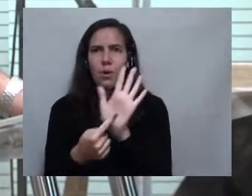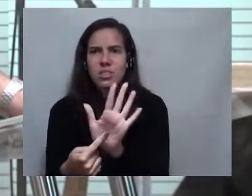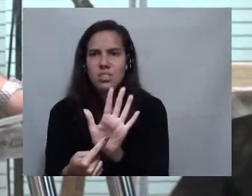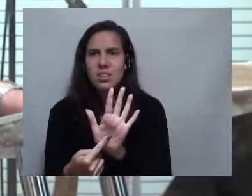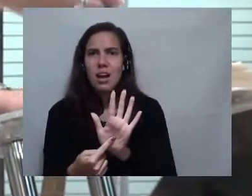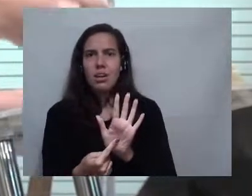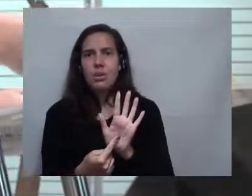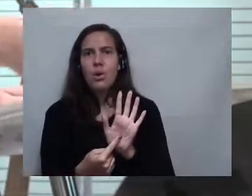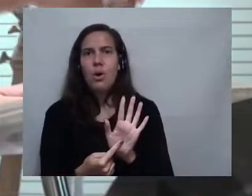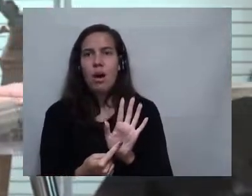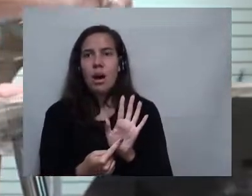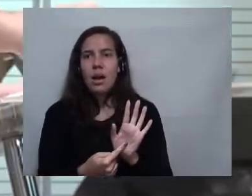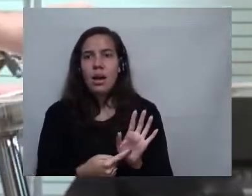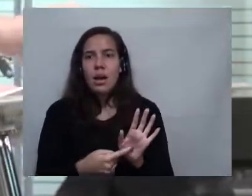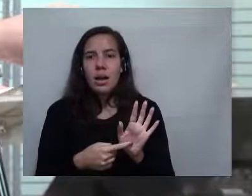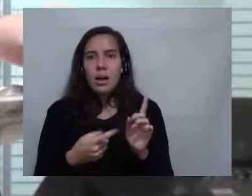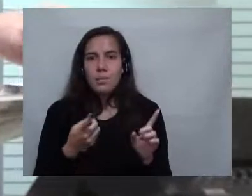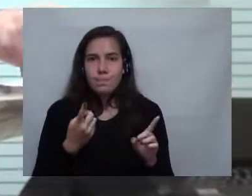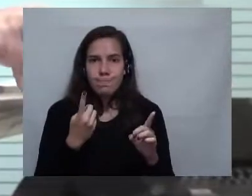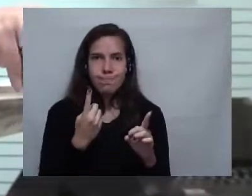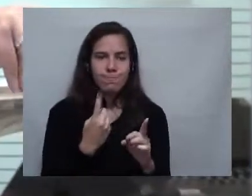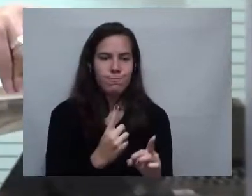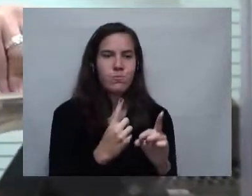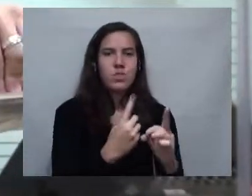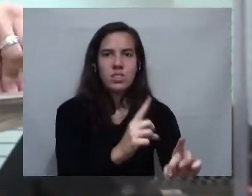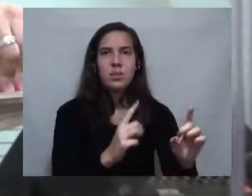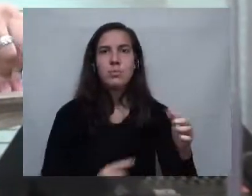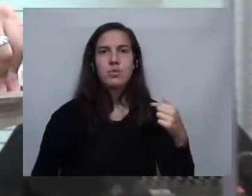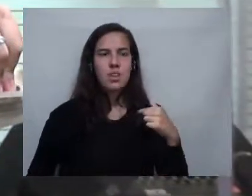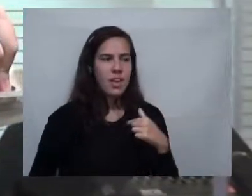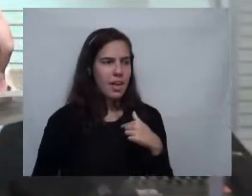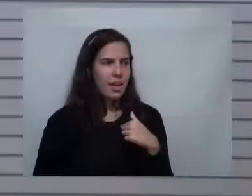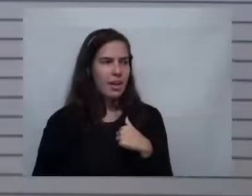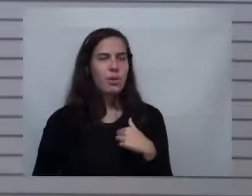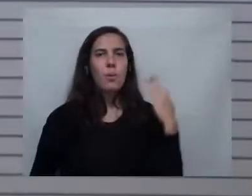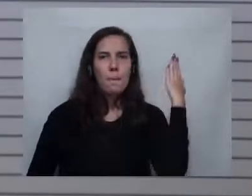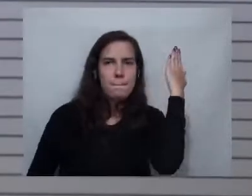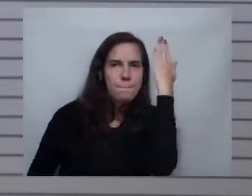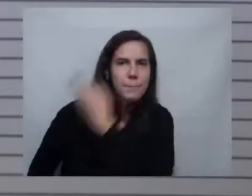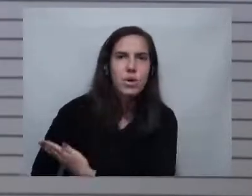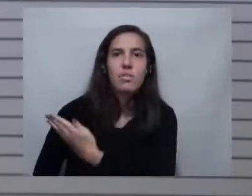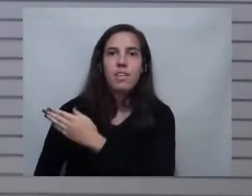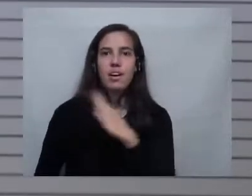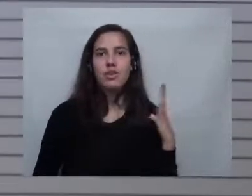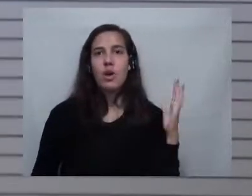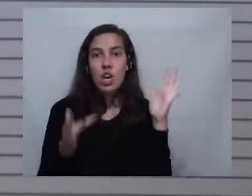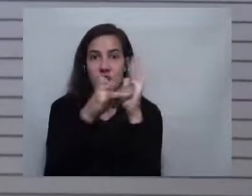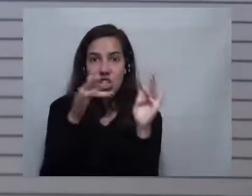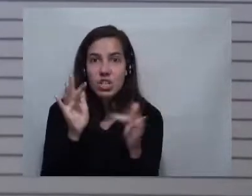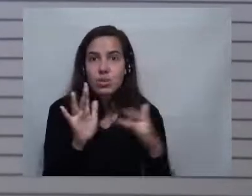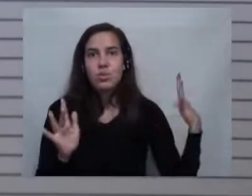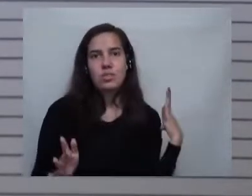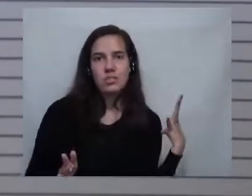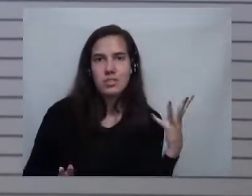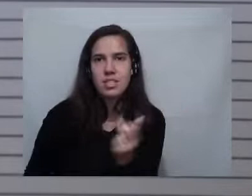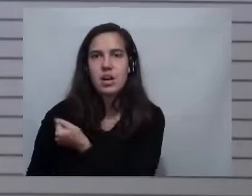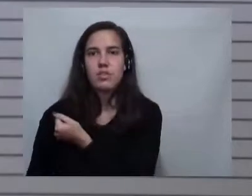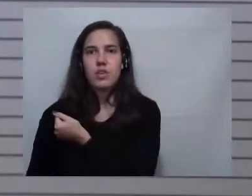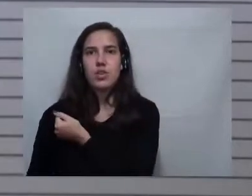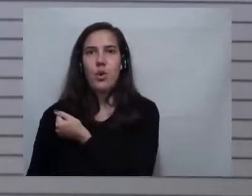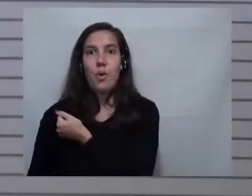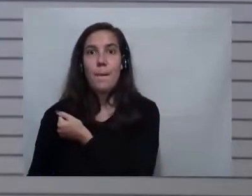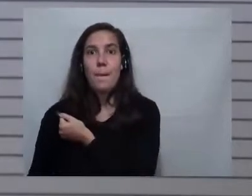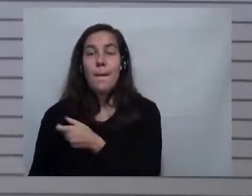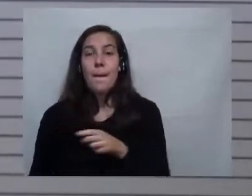tô mostrando a cada passo aos que criam que ele era o Cristo e esse homem morre e os